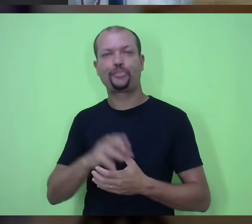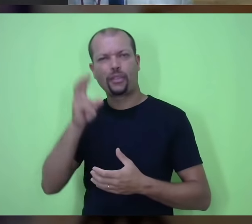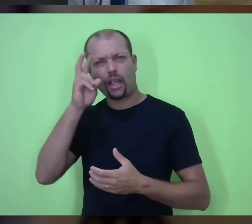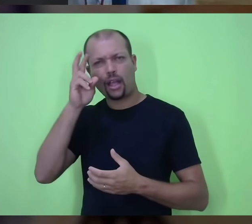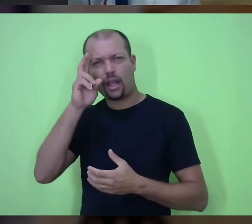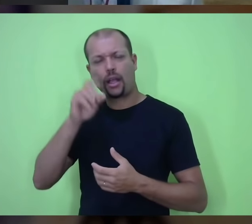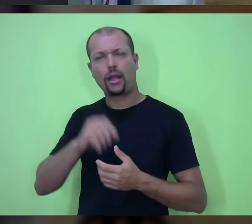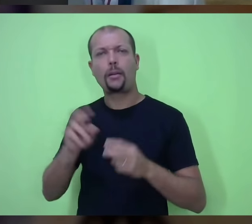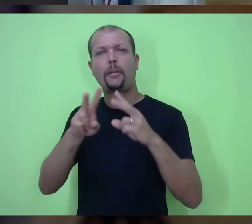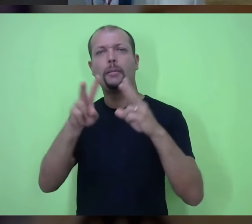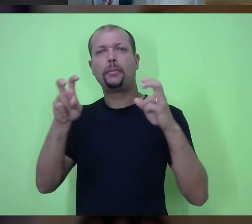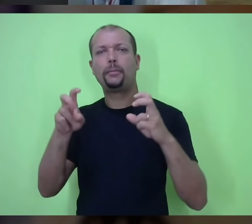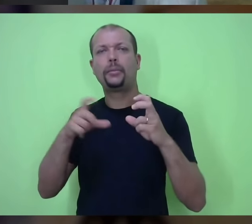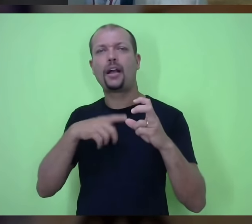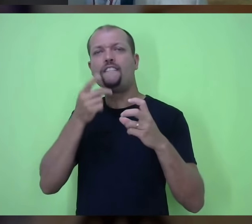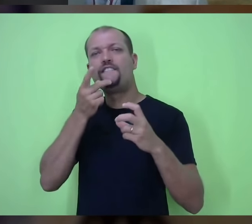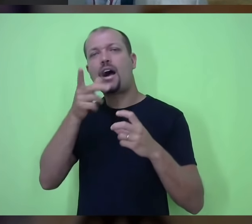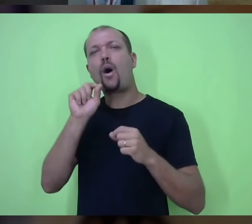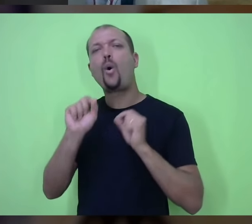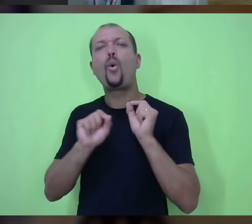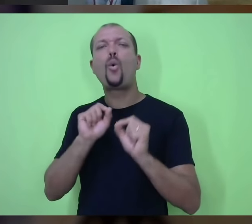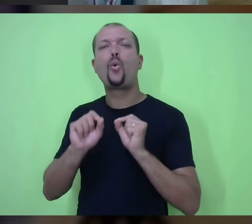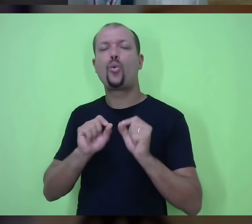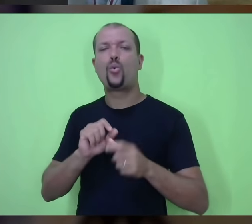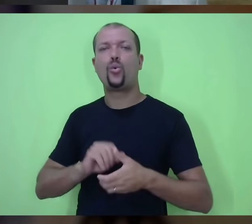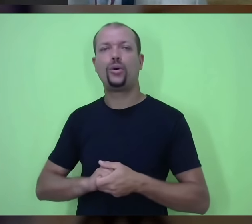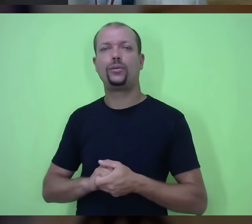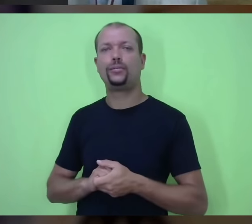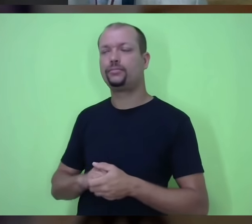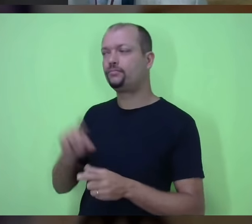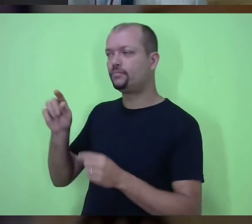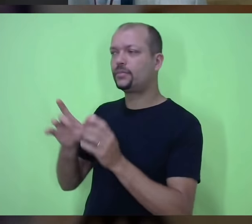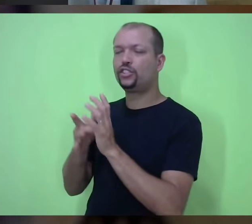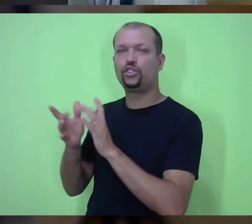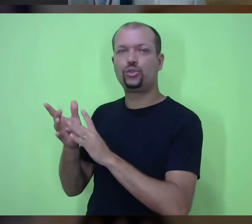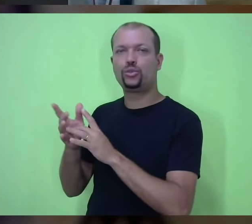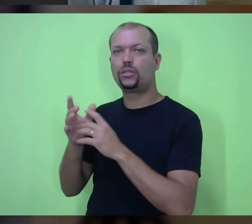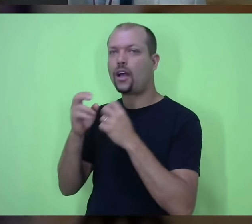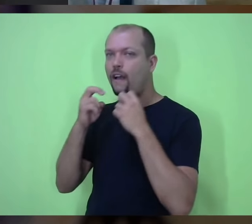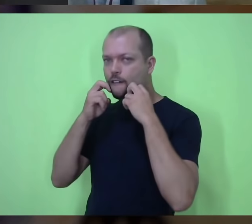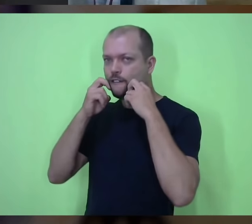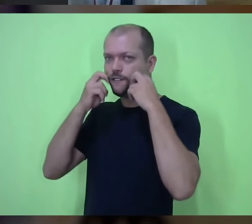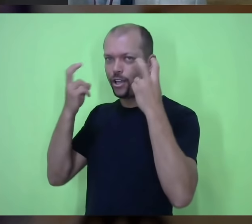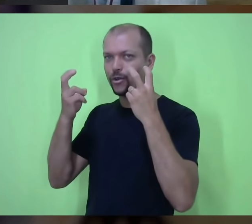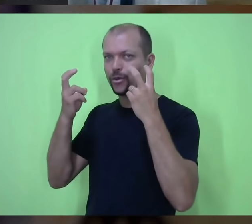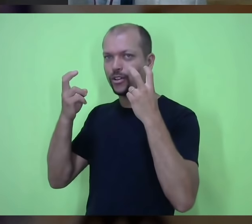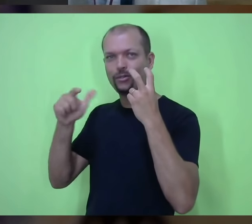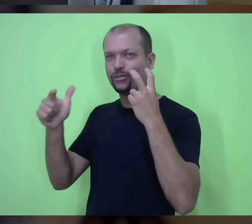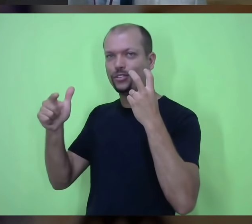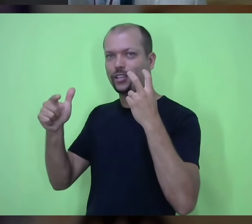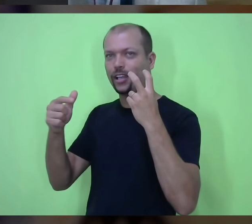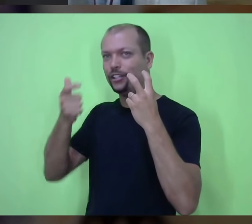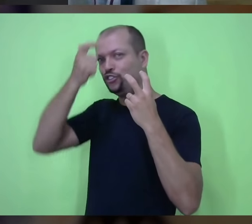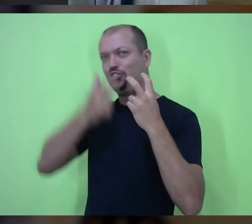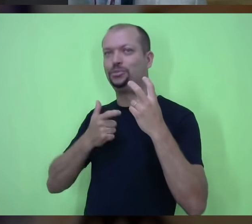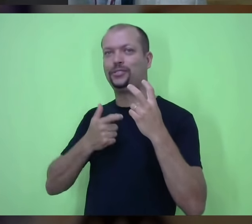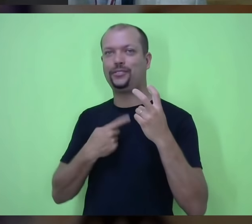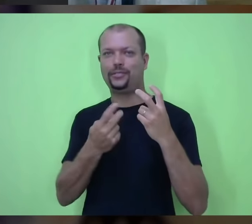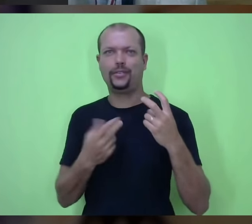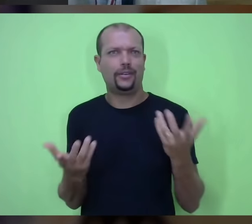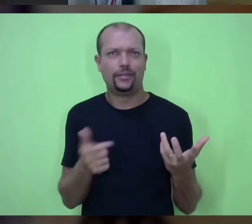pergunta de segunda-feira vem dizendo que ele não se envergonha de chamá-los de irmãos. E aí